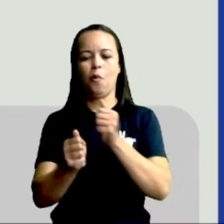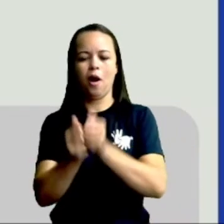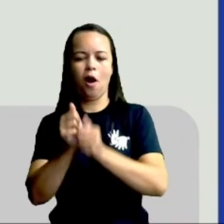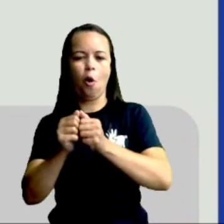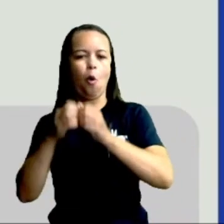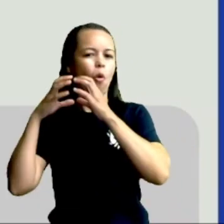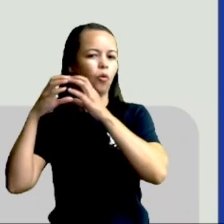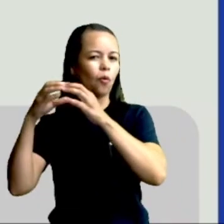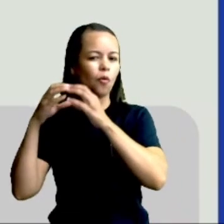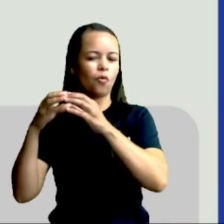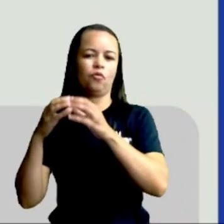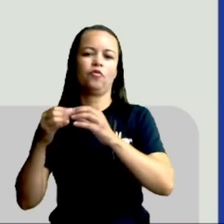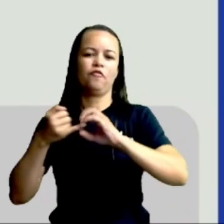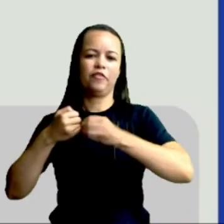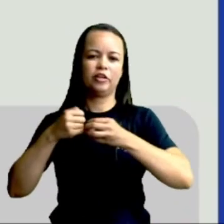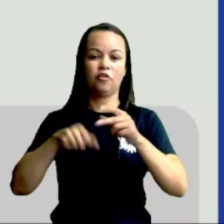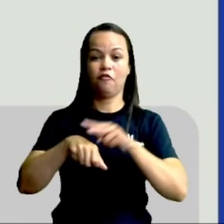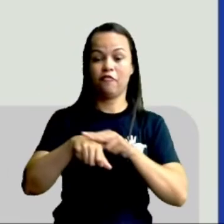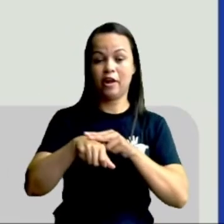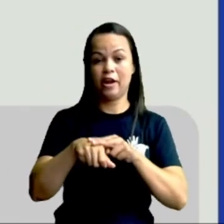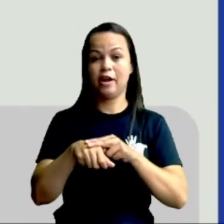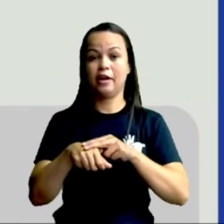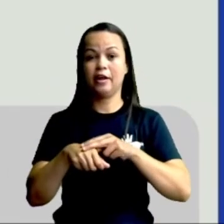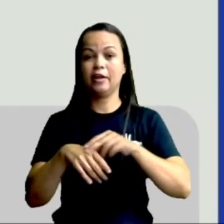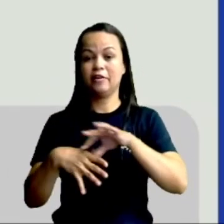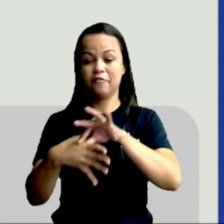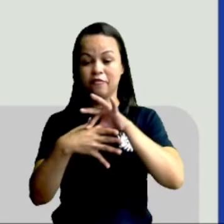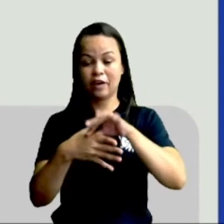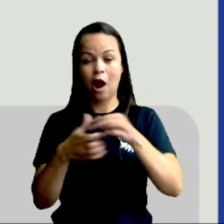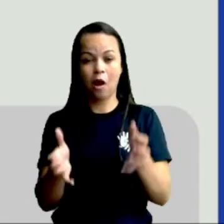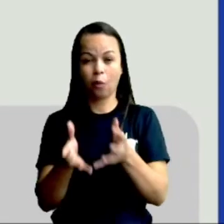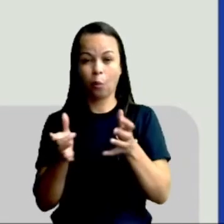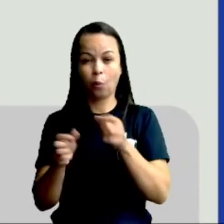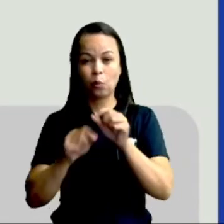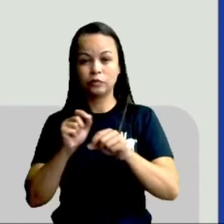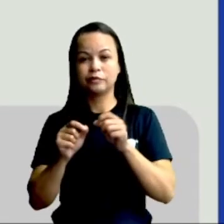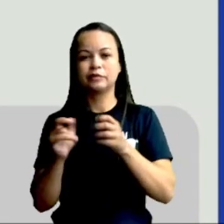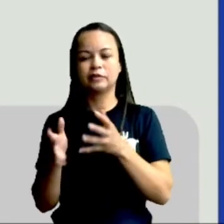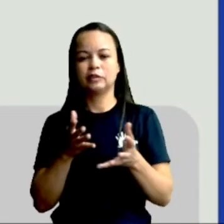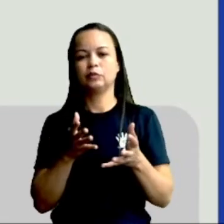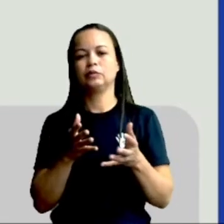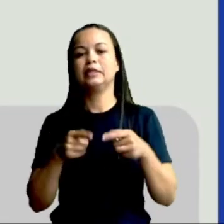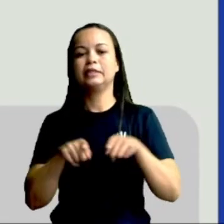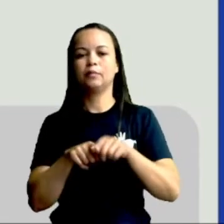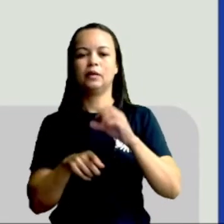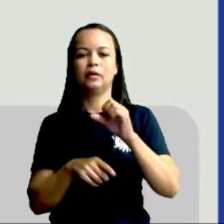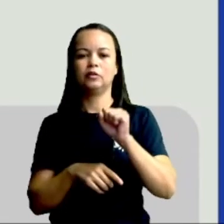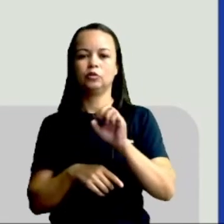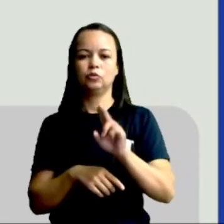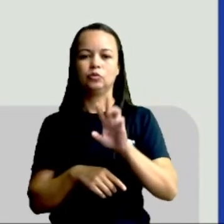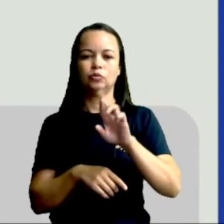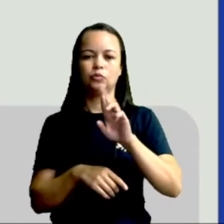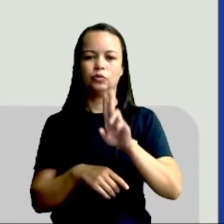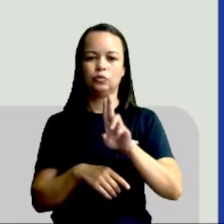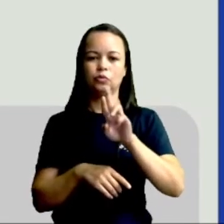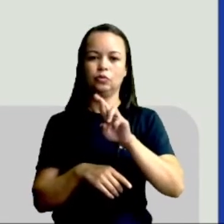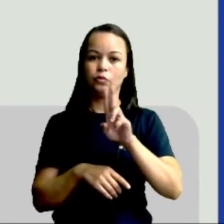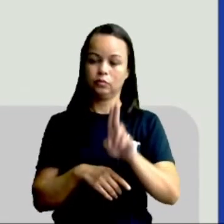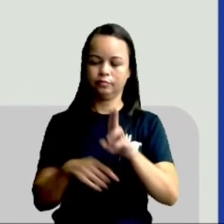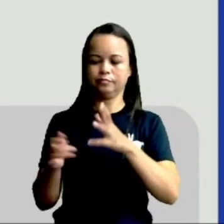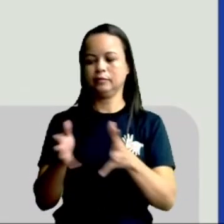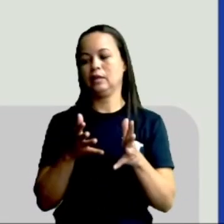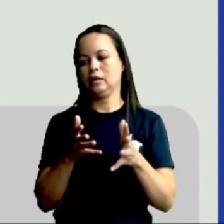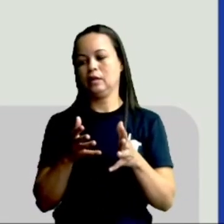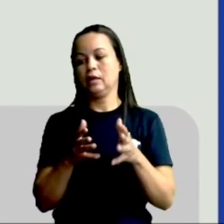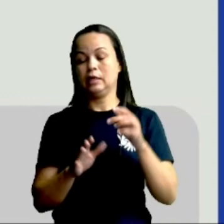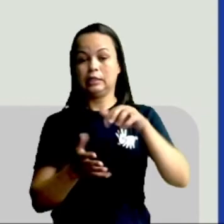coco, feijão verde cozido e o sururu. Na dança, o frevo e o